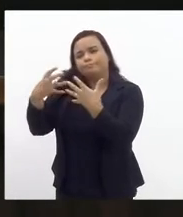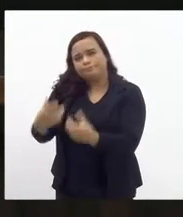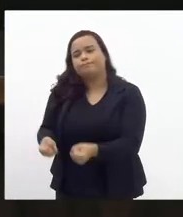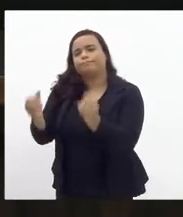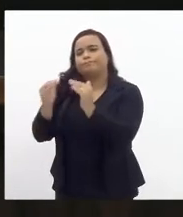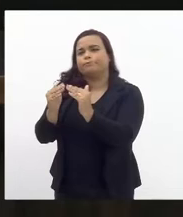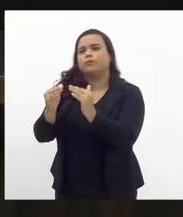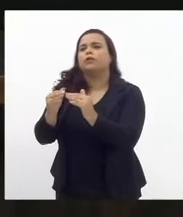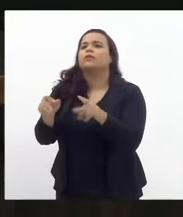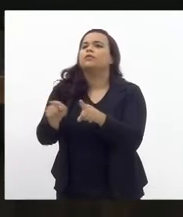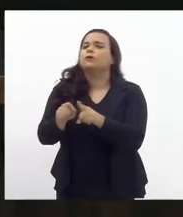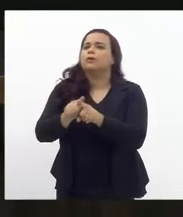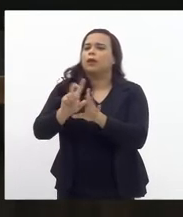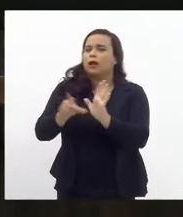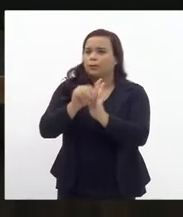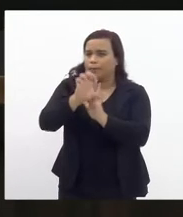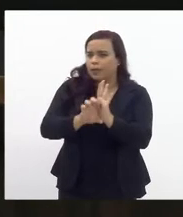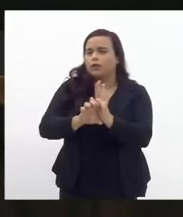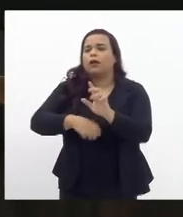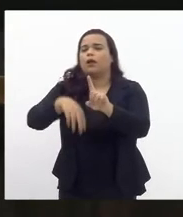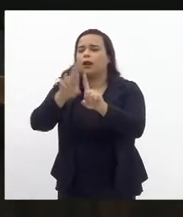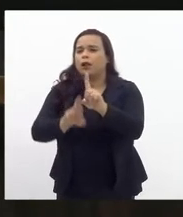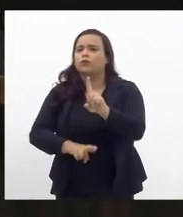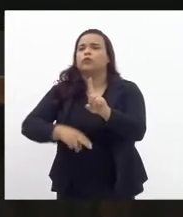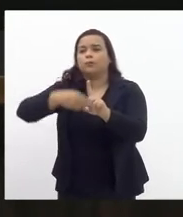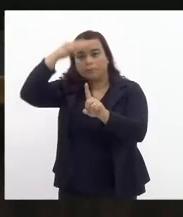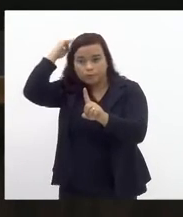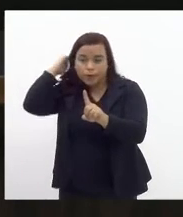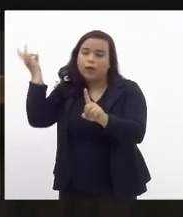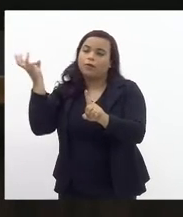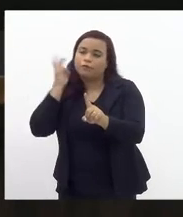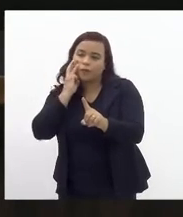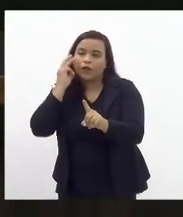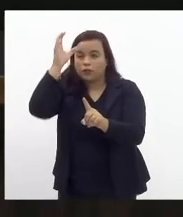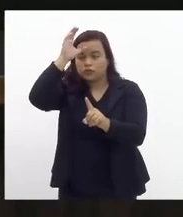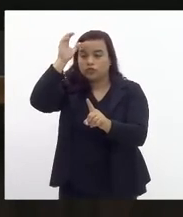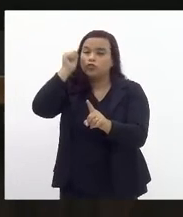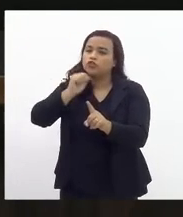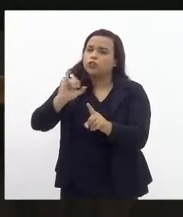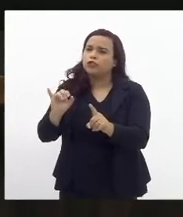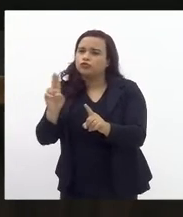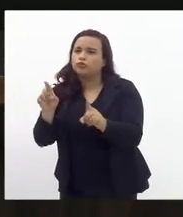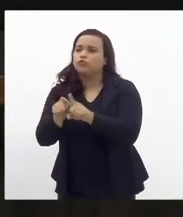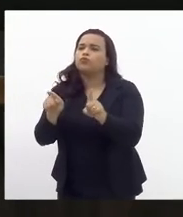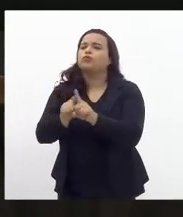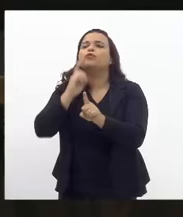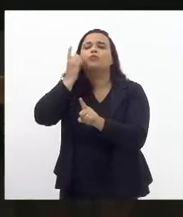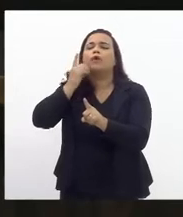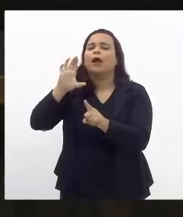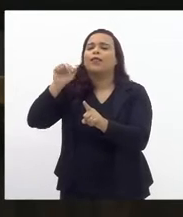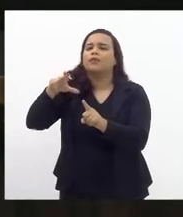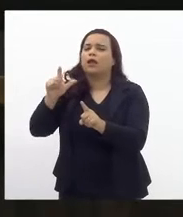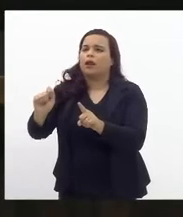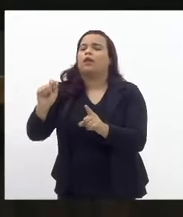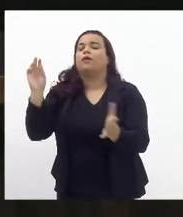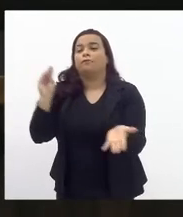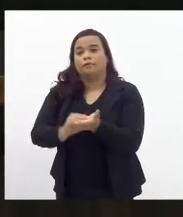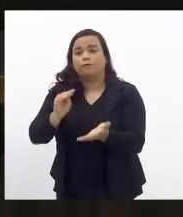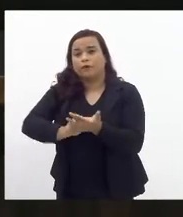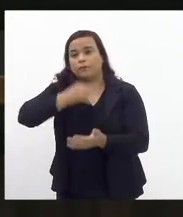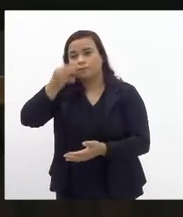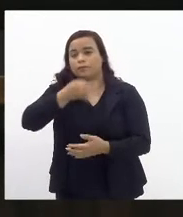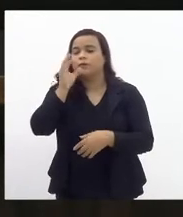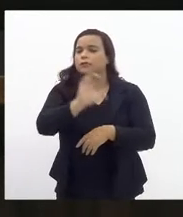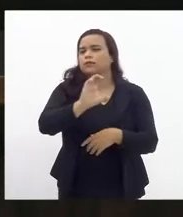Relatores, deputado Márcio Pacheco, Valdeque Carneiro, Tia Ju e Márcio Canella. Pendentes pareceres das comissões de Constituição e Justiça,